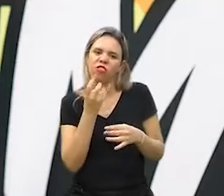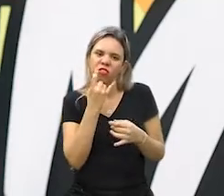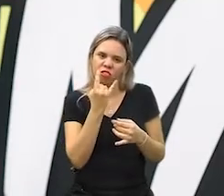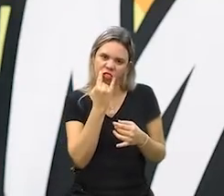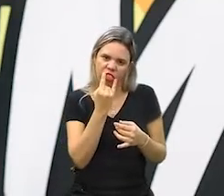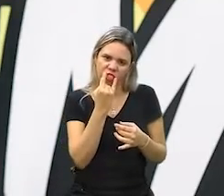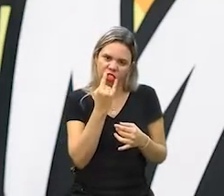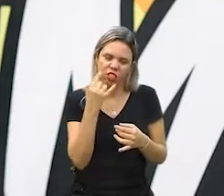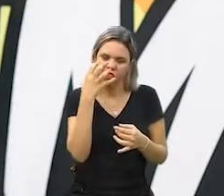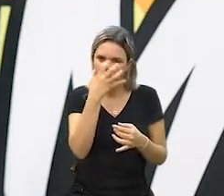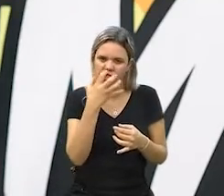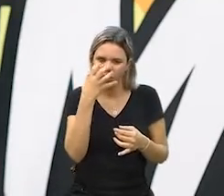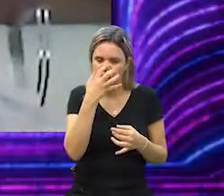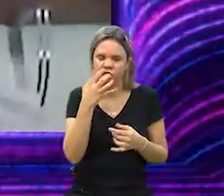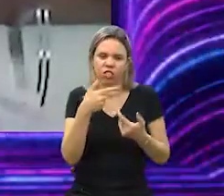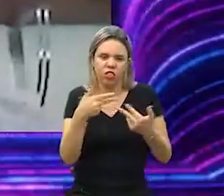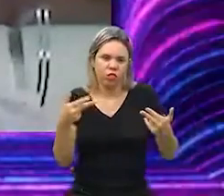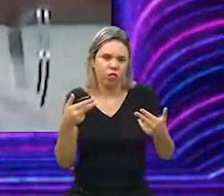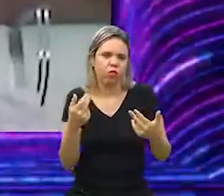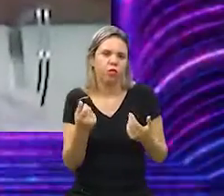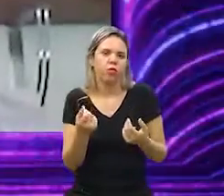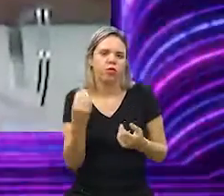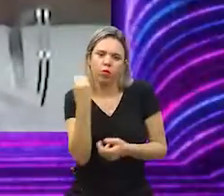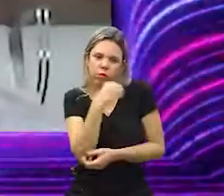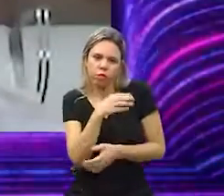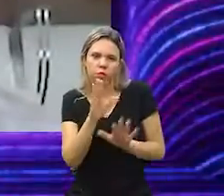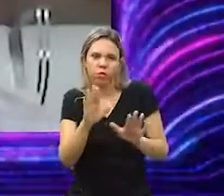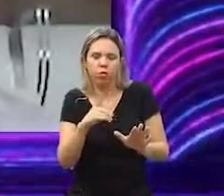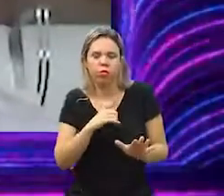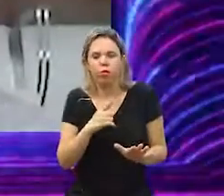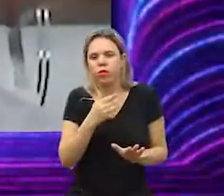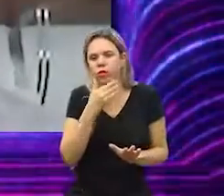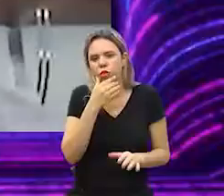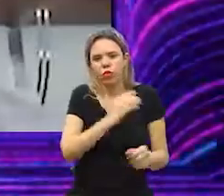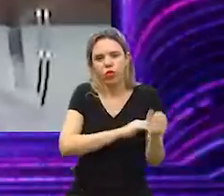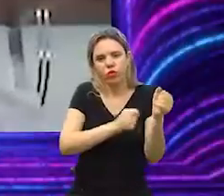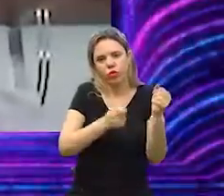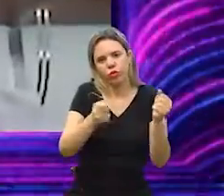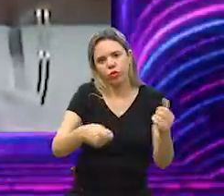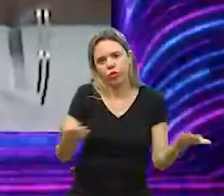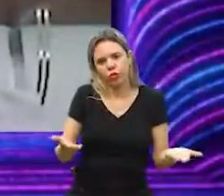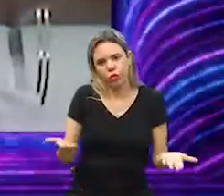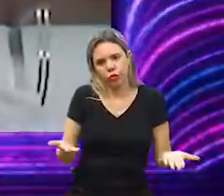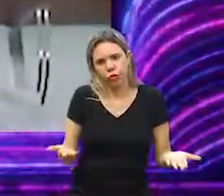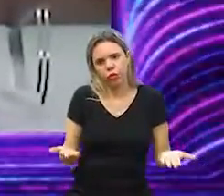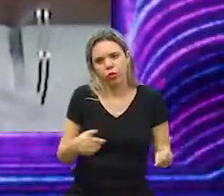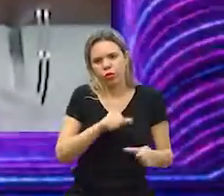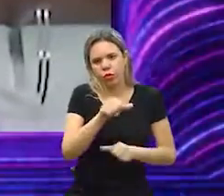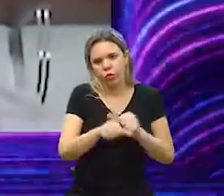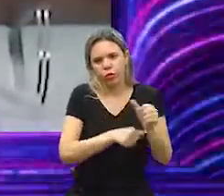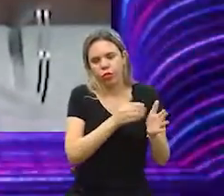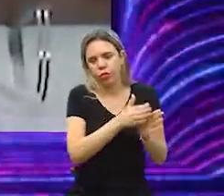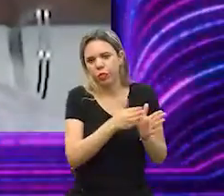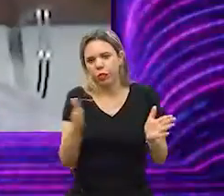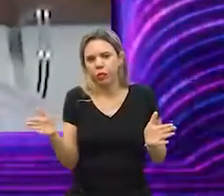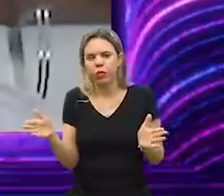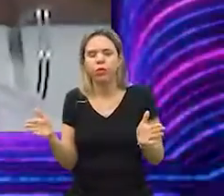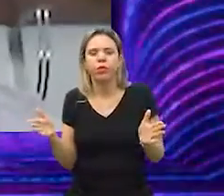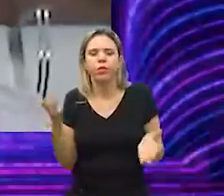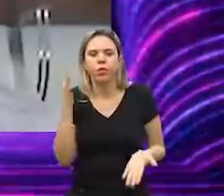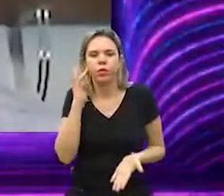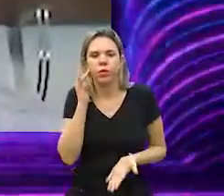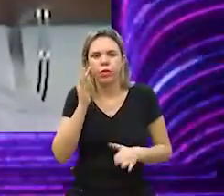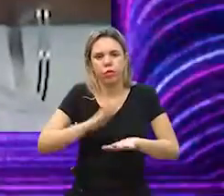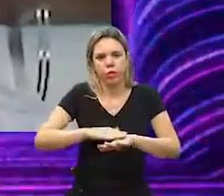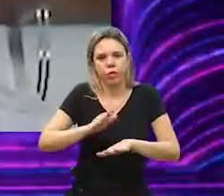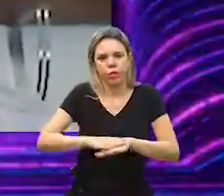romance erótico, né? E romances feministas, e hoje esses ciclos mudam, né? Eu acho